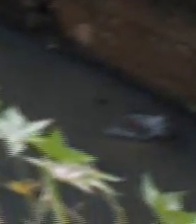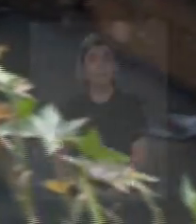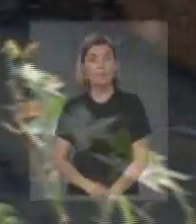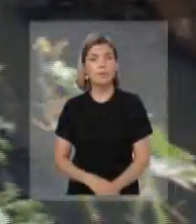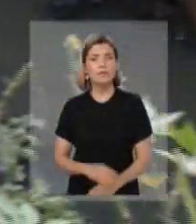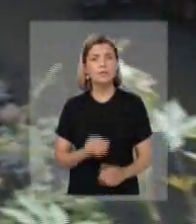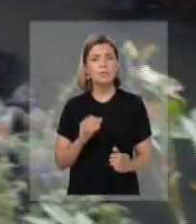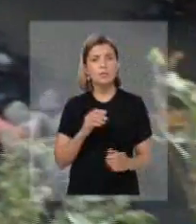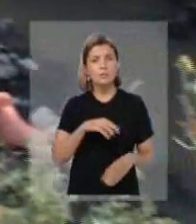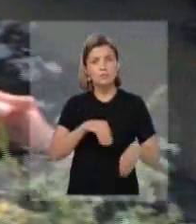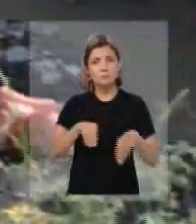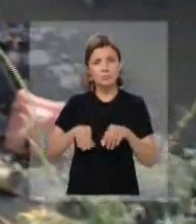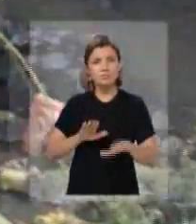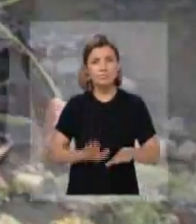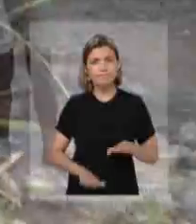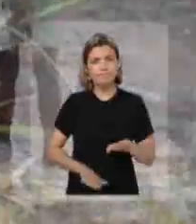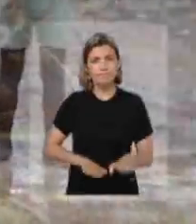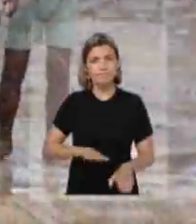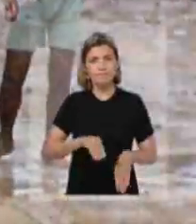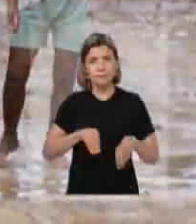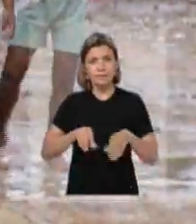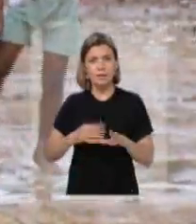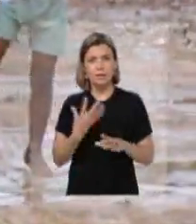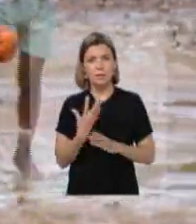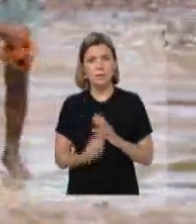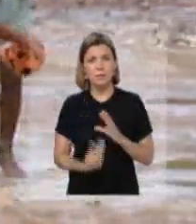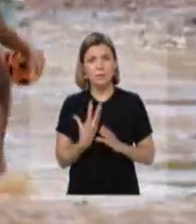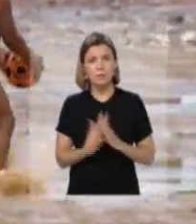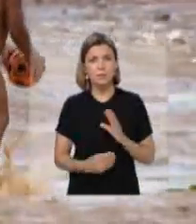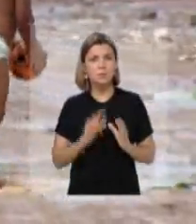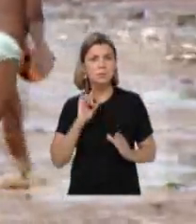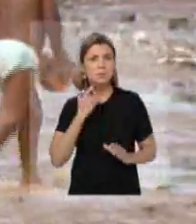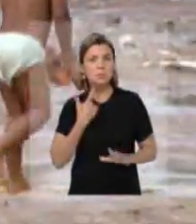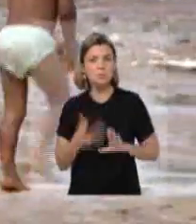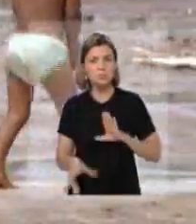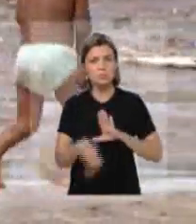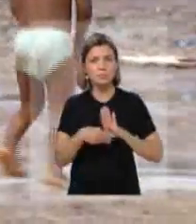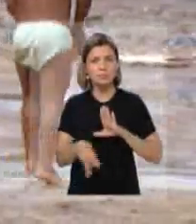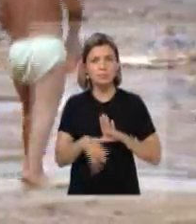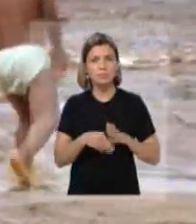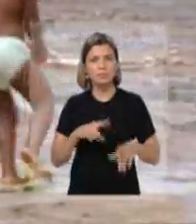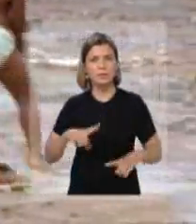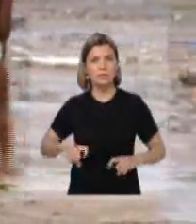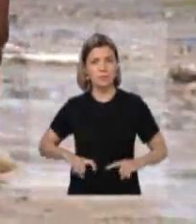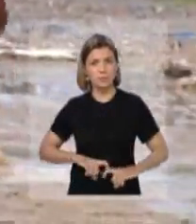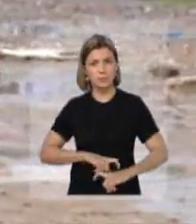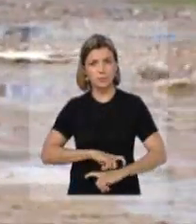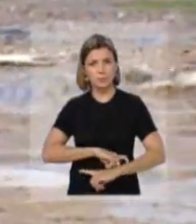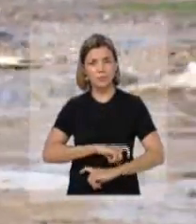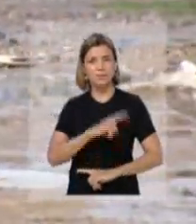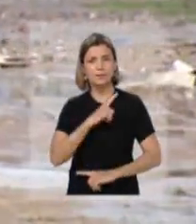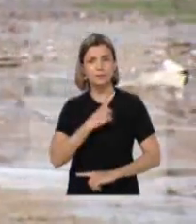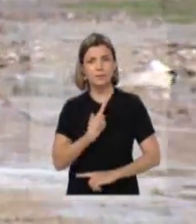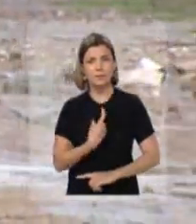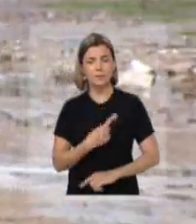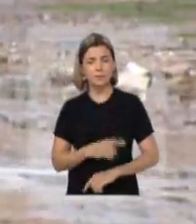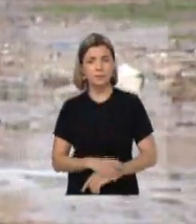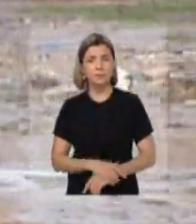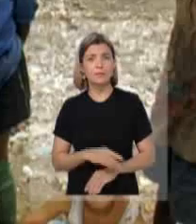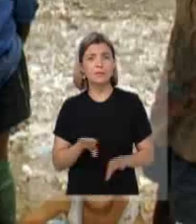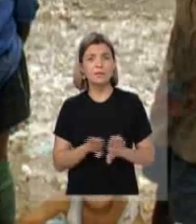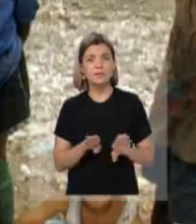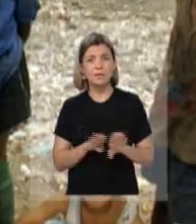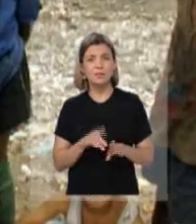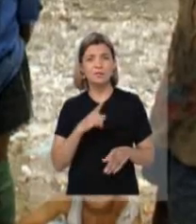Da mesma forma, o convívio no solo contaminado contribui para a disseminação de doenças como ascaridíase,